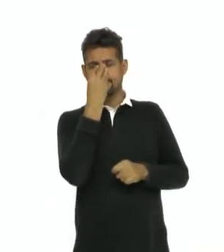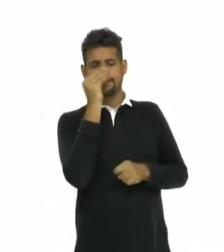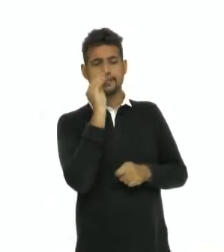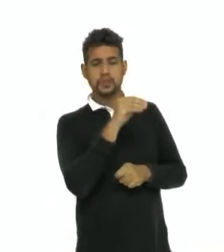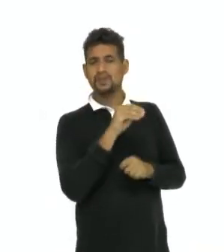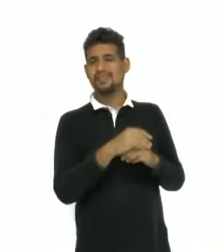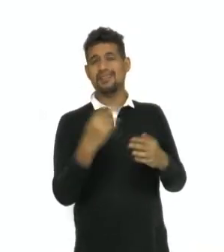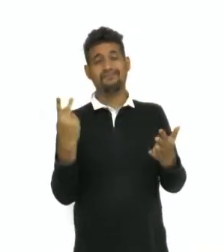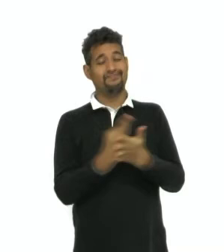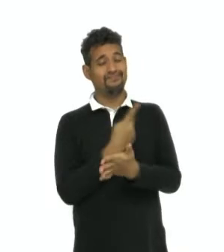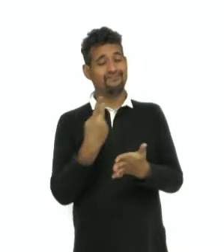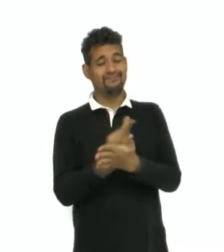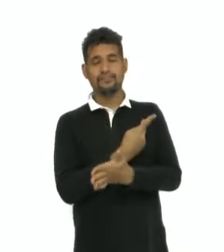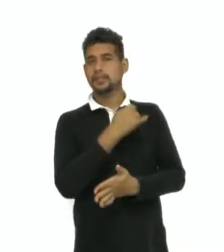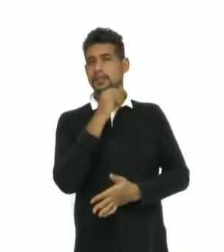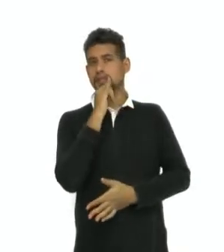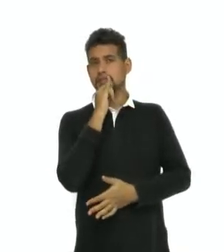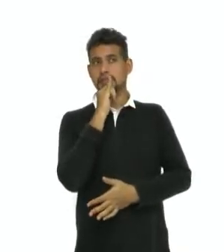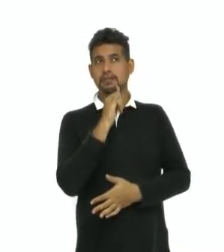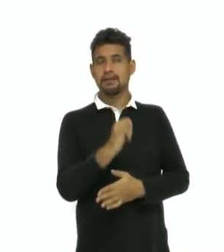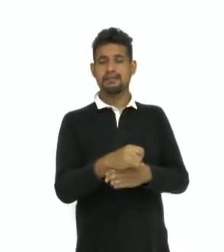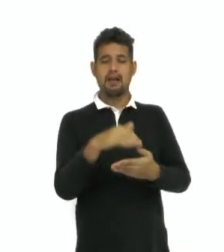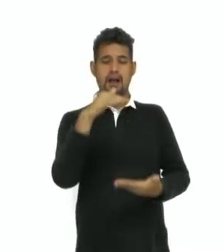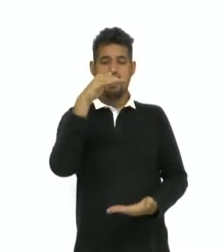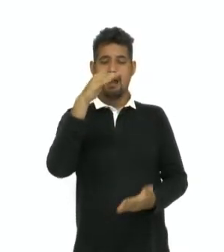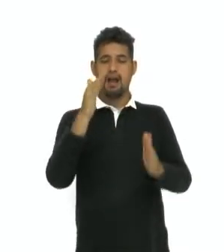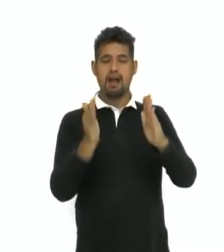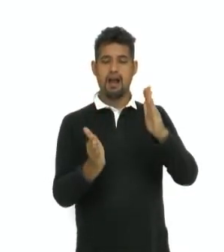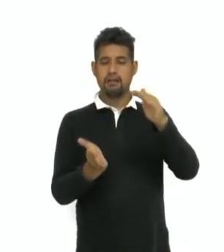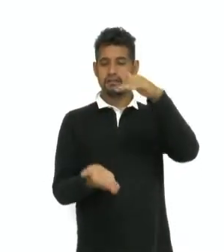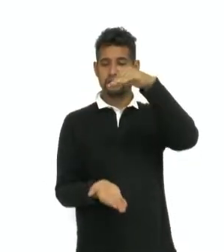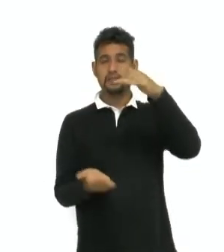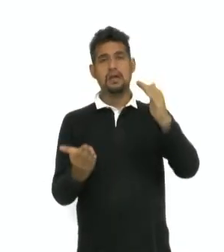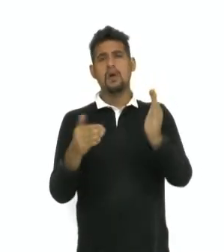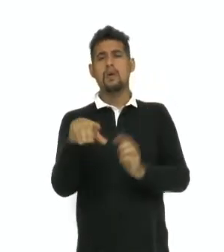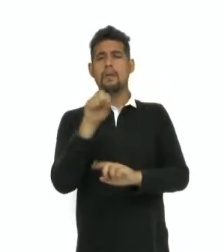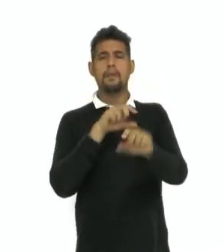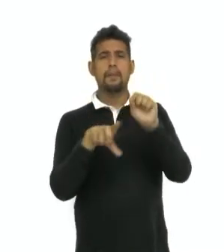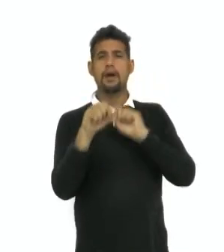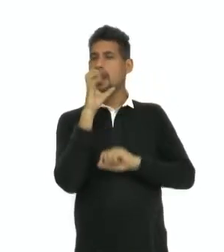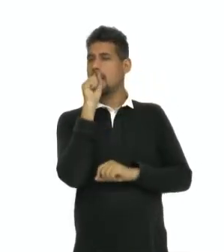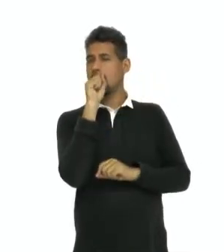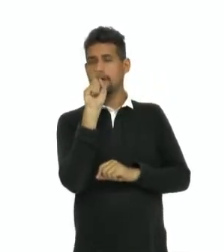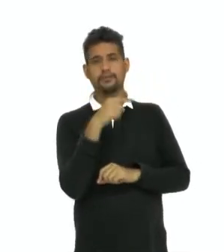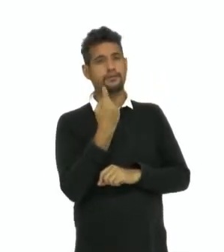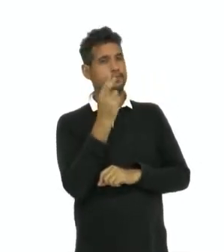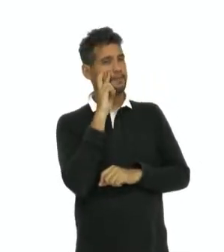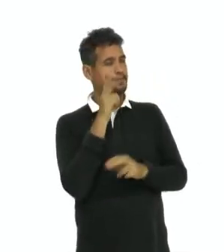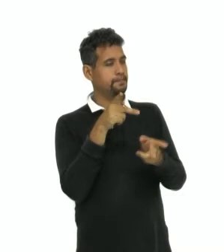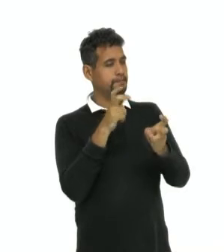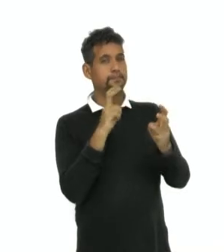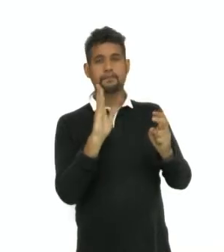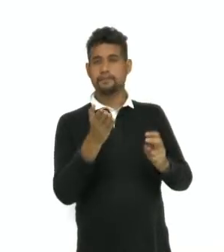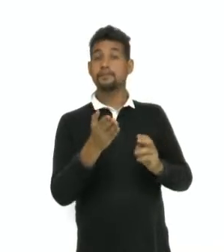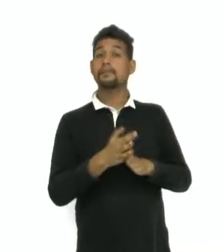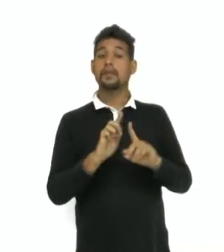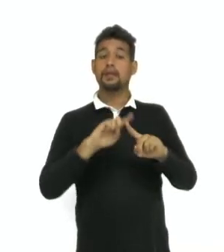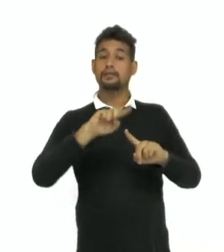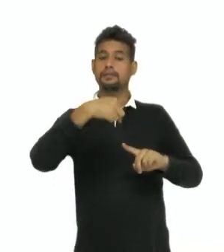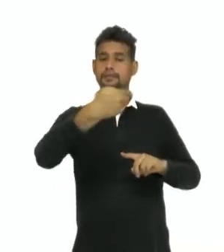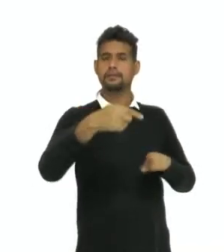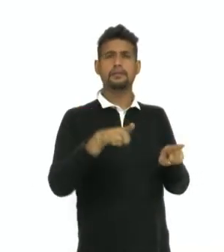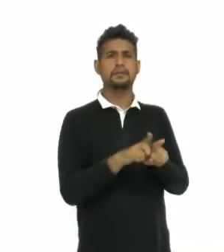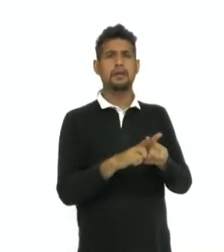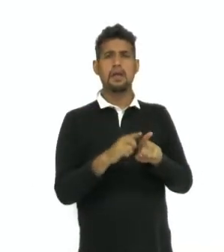local adequado, como por exemplo essa caixa aqui ou um seletor laranja como vimos na atividade. Depois,